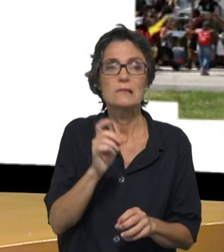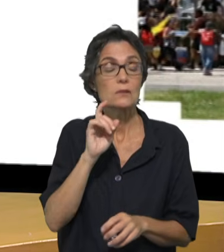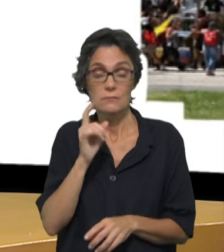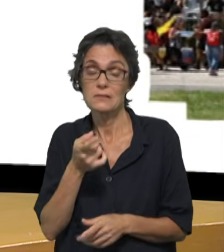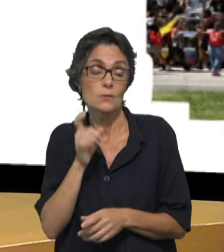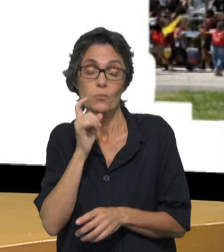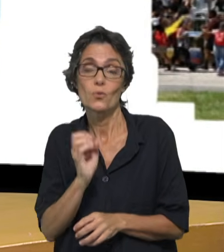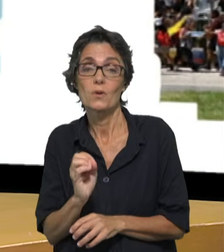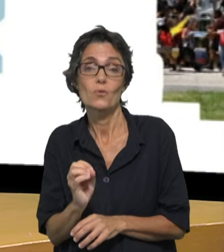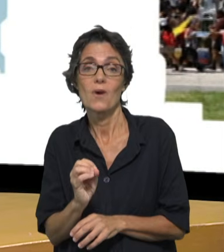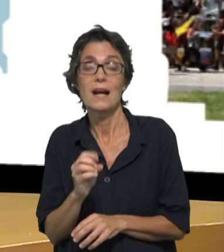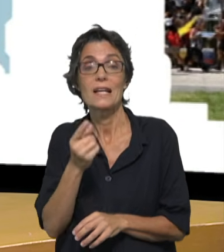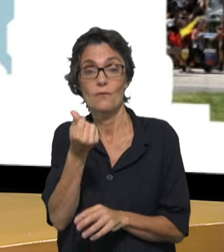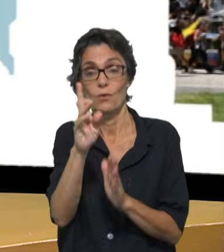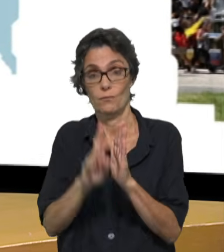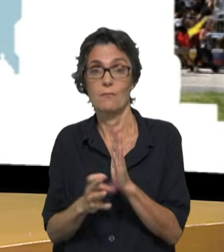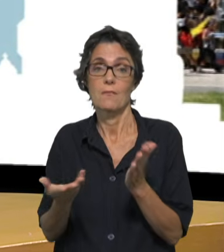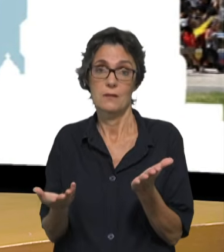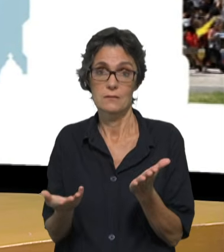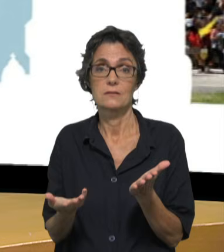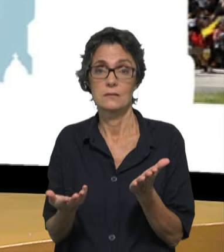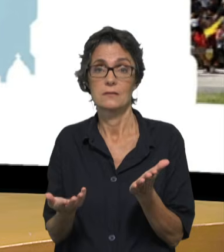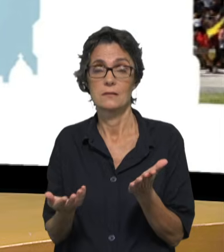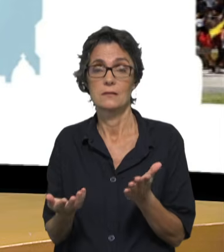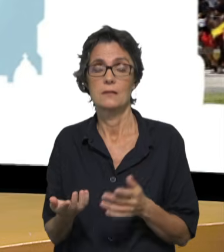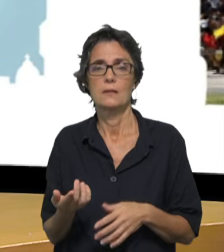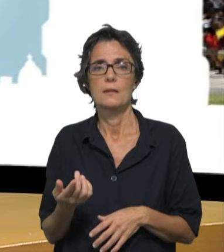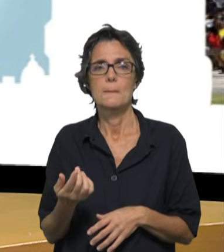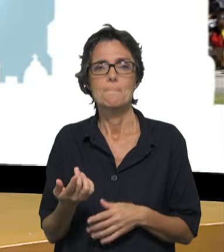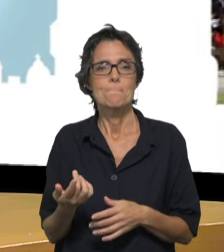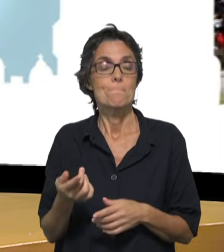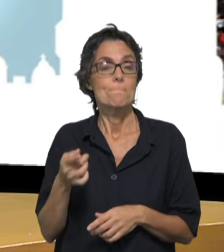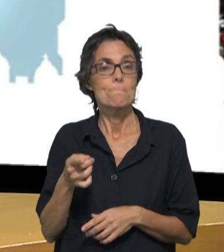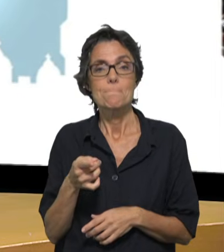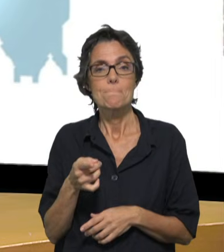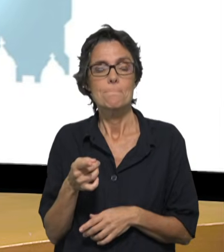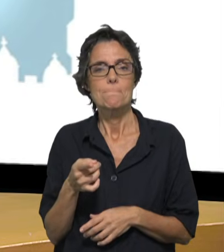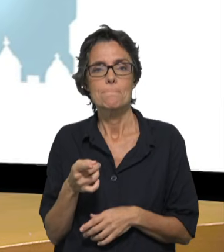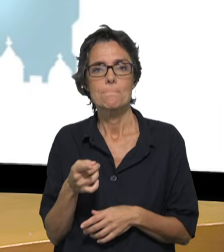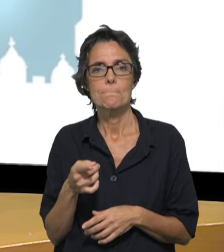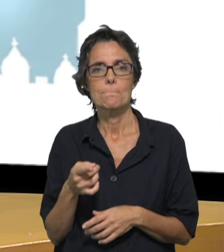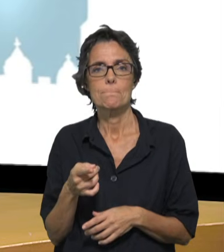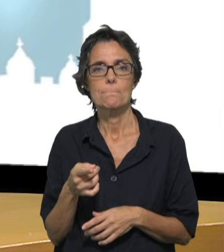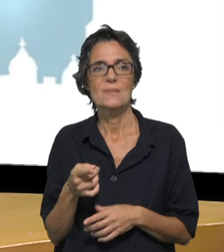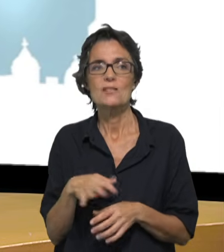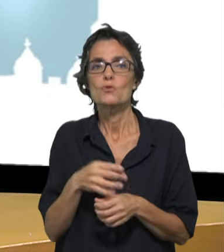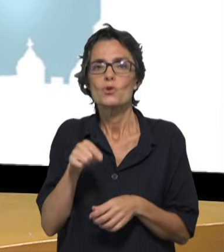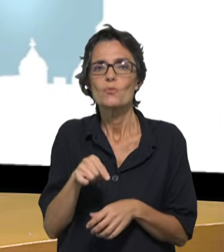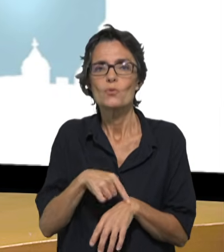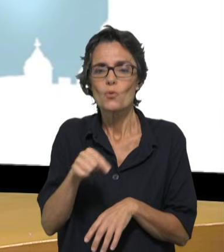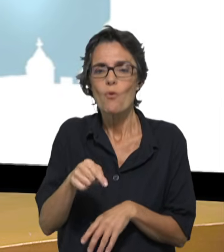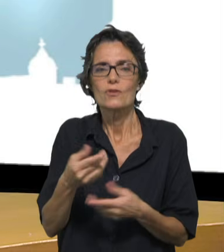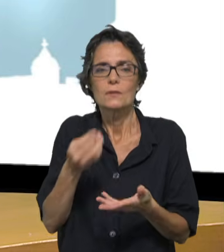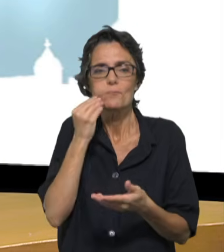rentabilidade, e baixa. E isso acontece, e neste momento essas